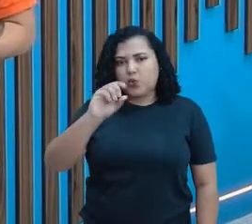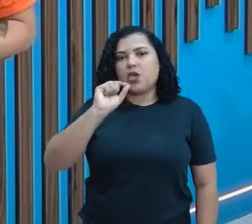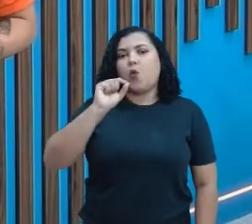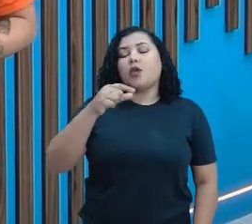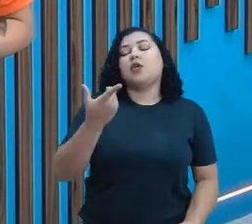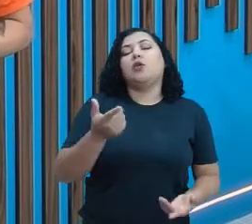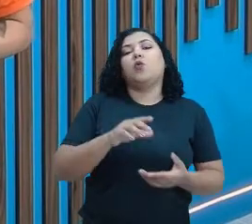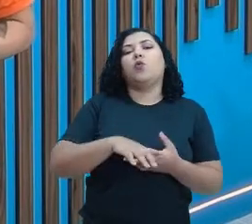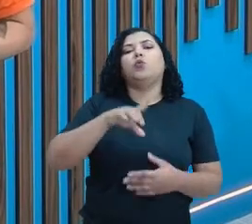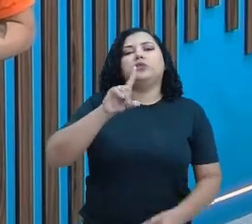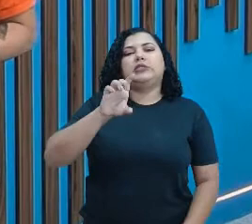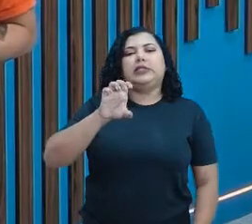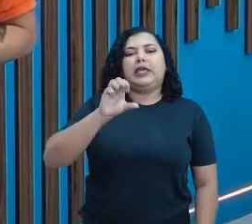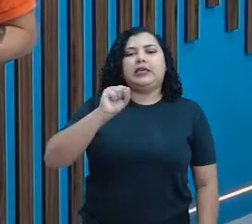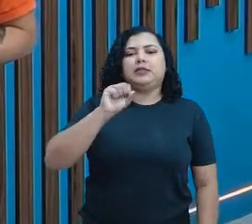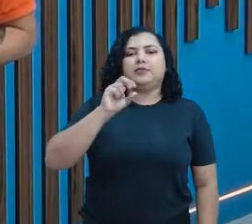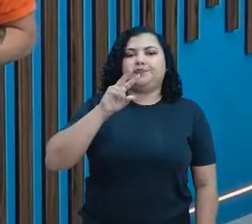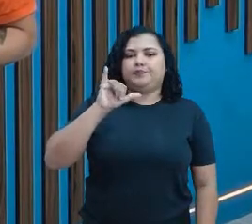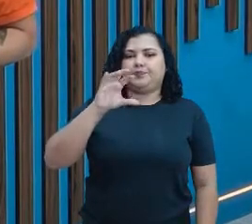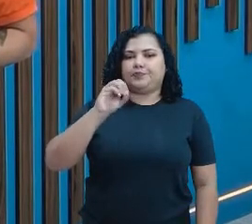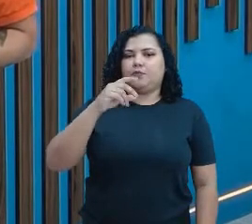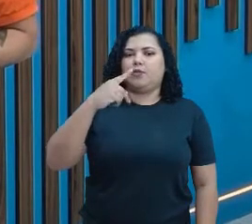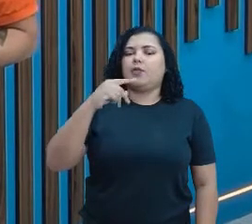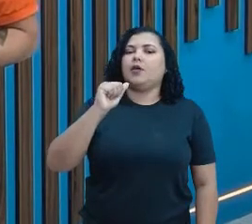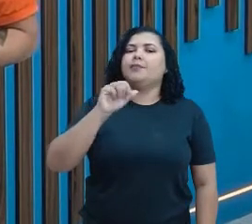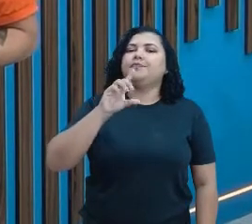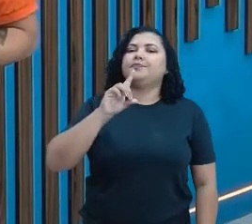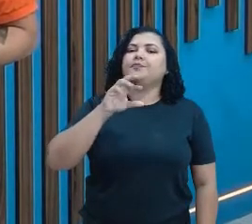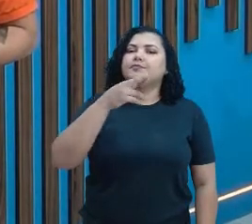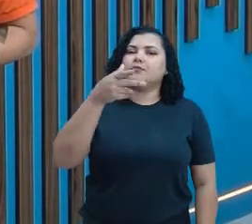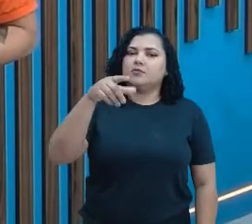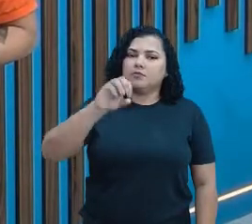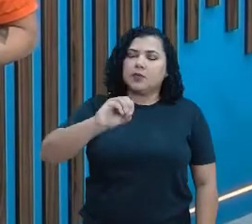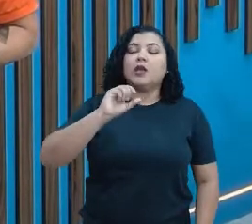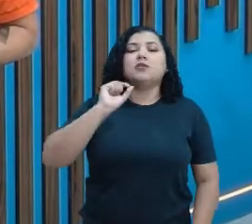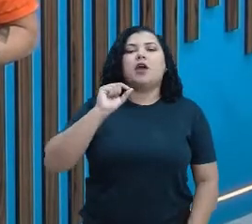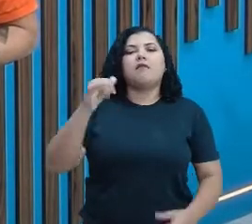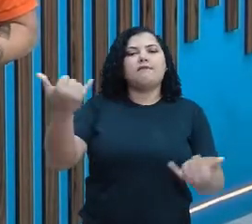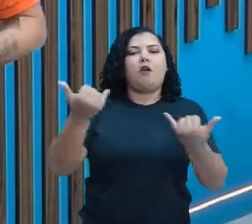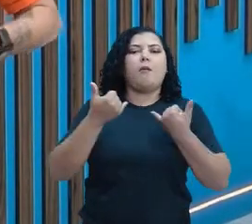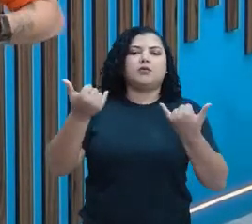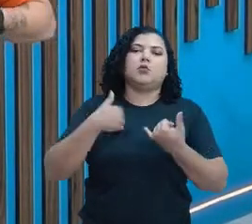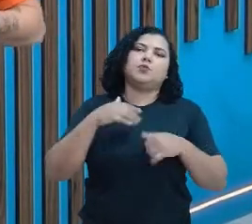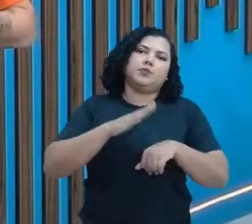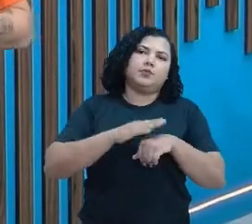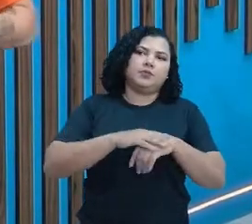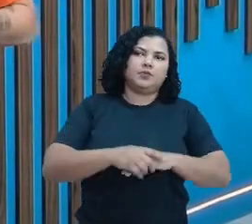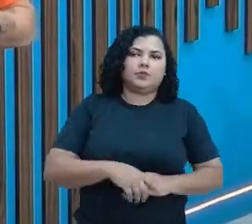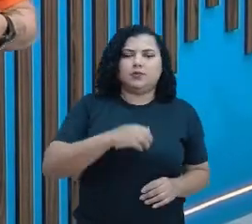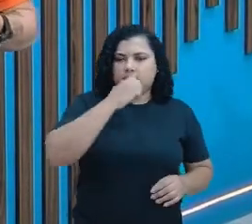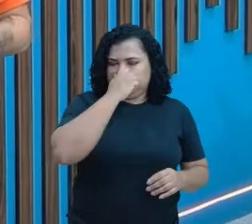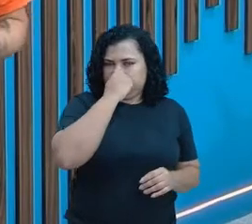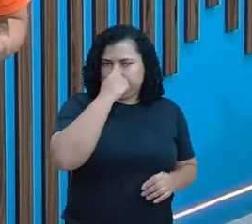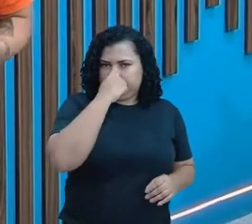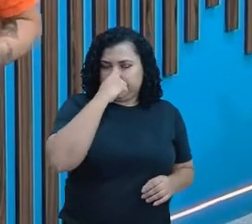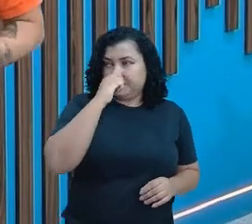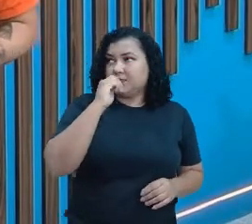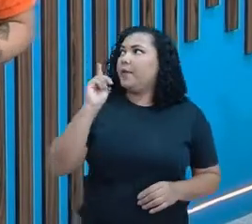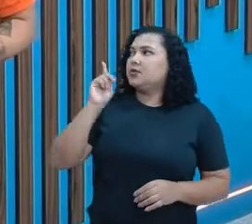nos dar algumas informações sobre essa situação, tá bom? Então, esse ao quadrado aí, ele não tem